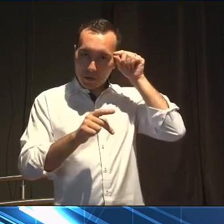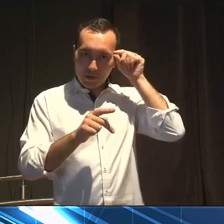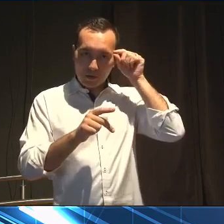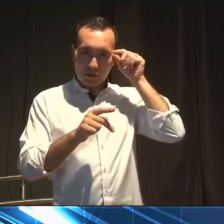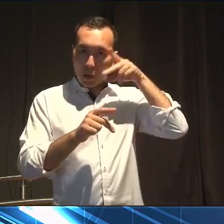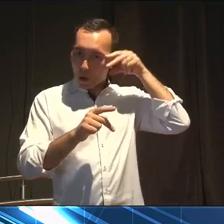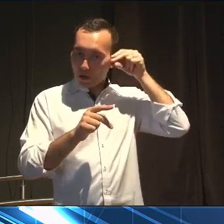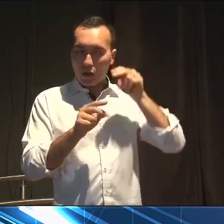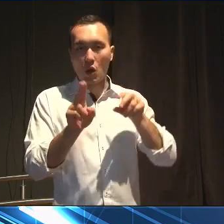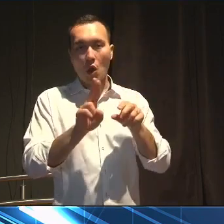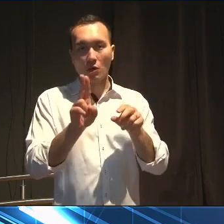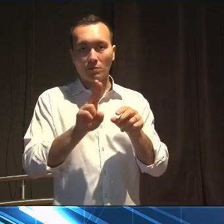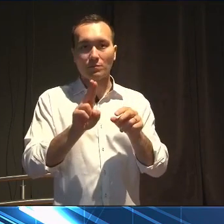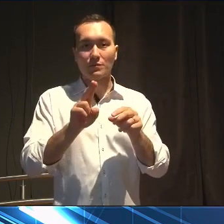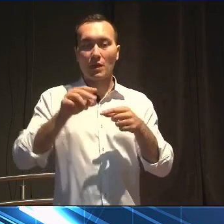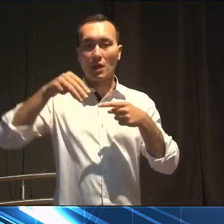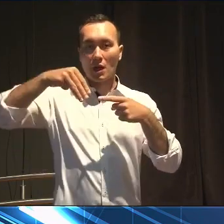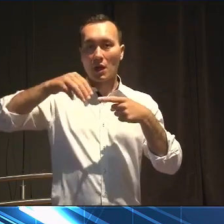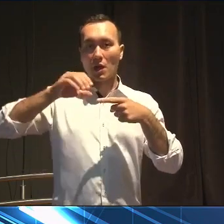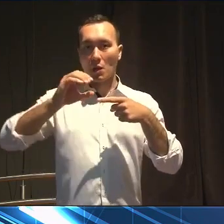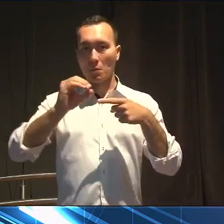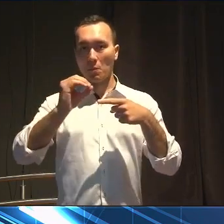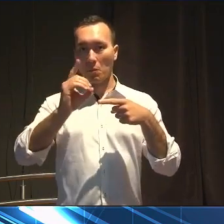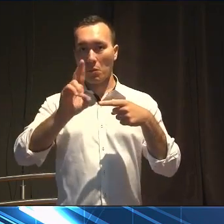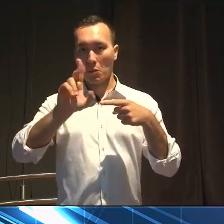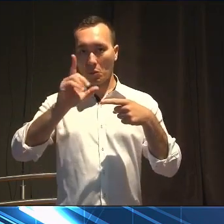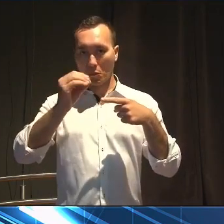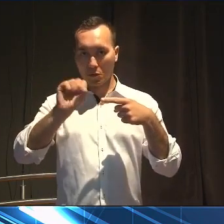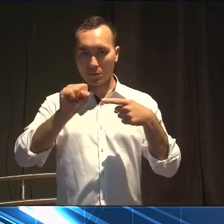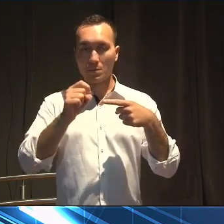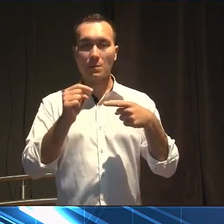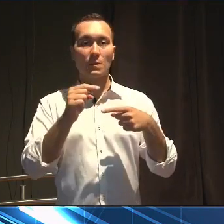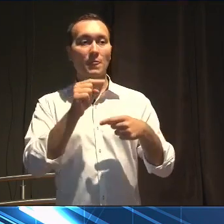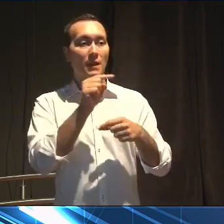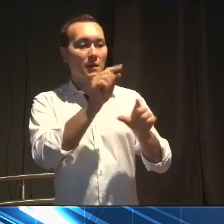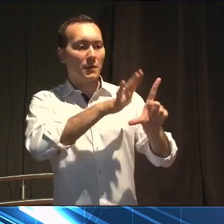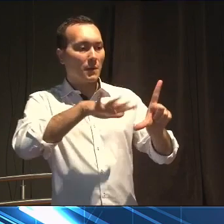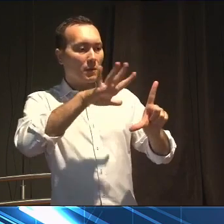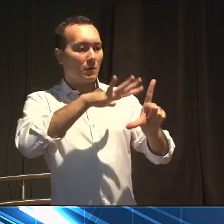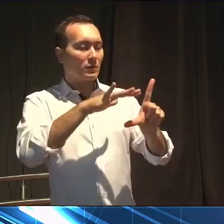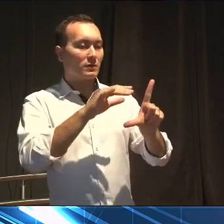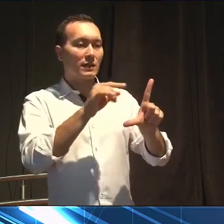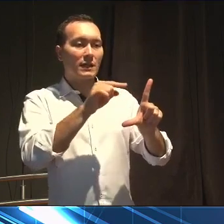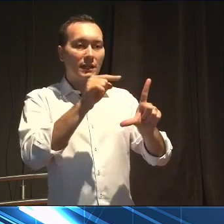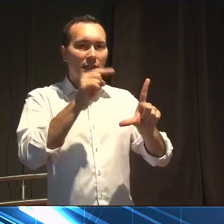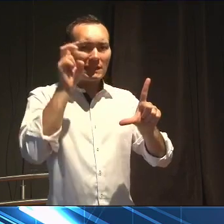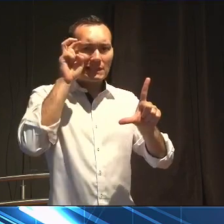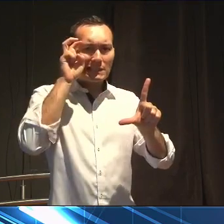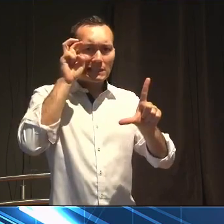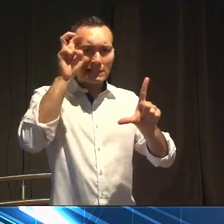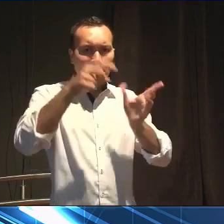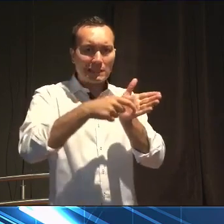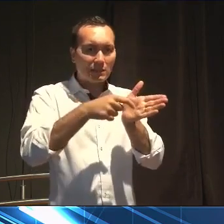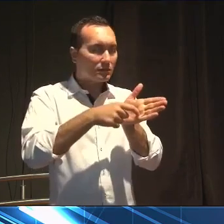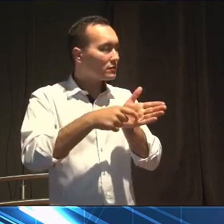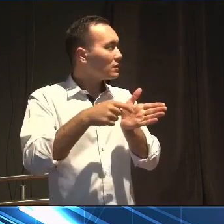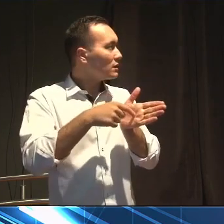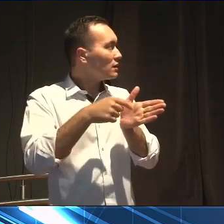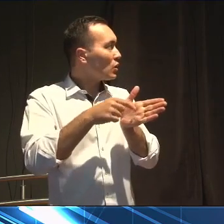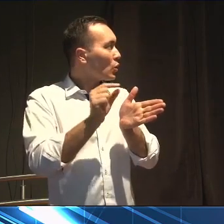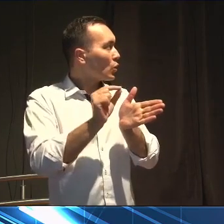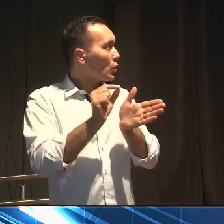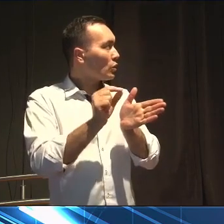é a utilização de simulação física, nesse caso, para simular a dissipação de fumaça de uma usina e qual